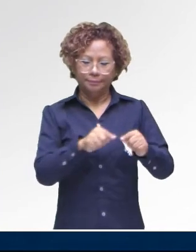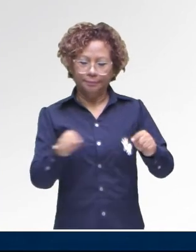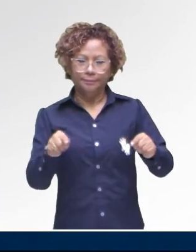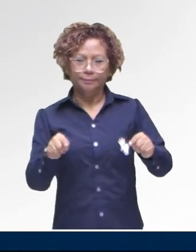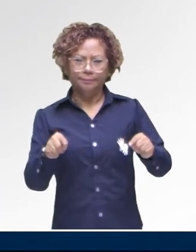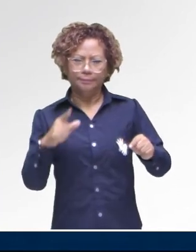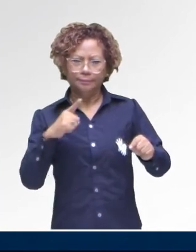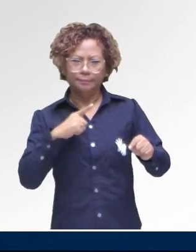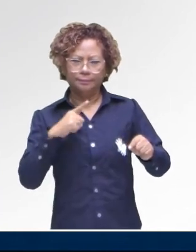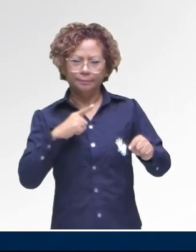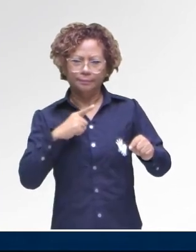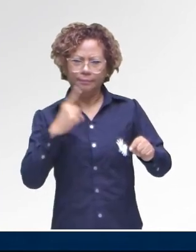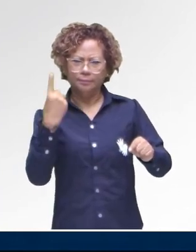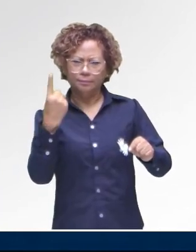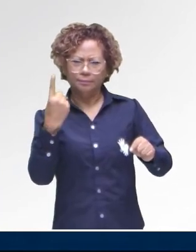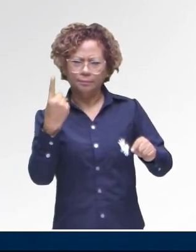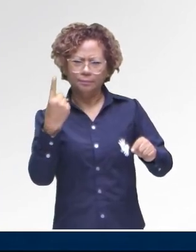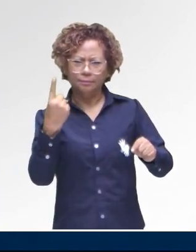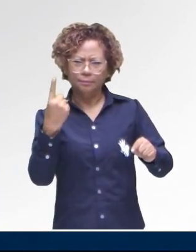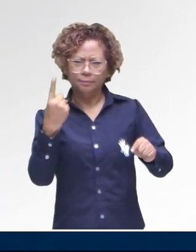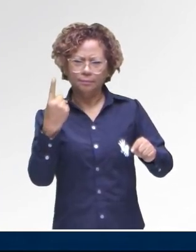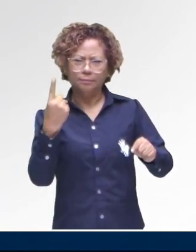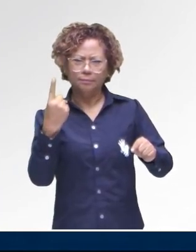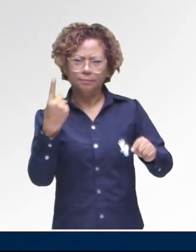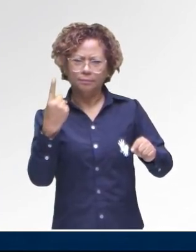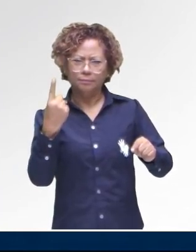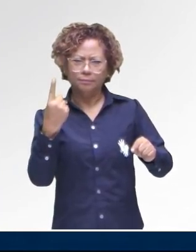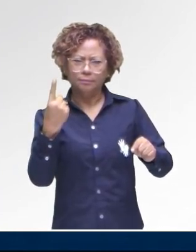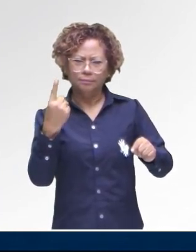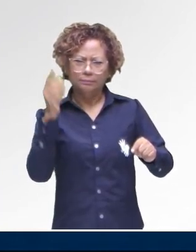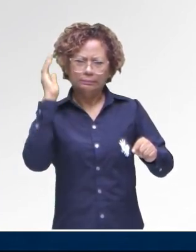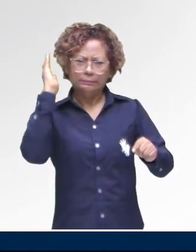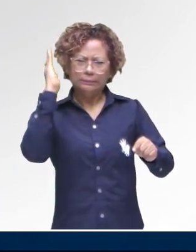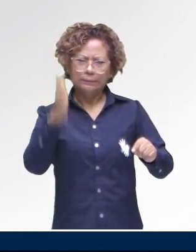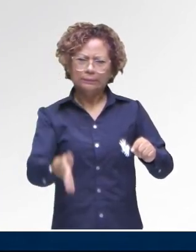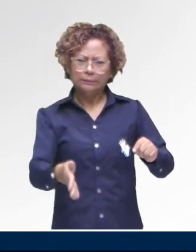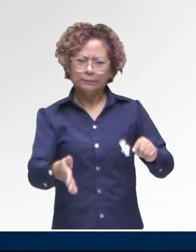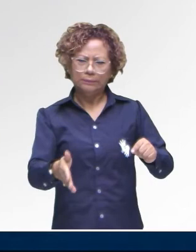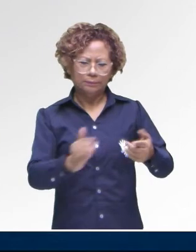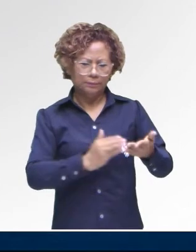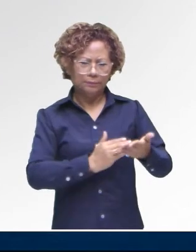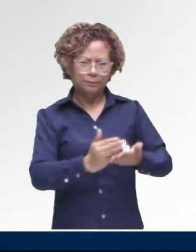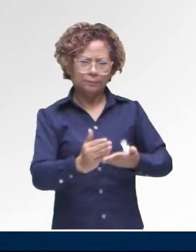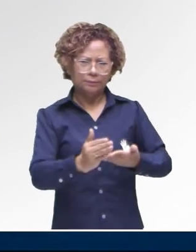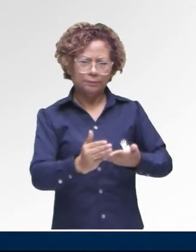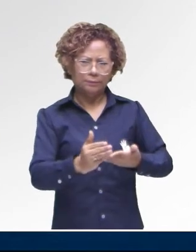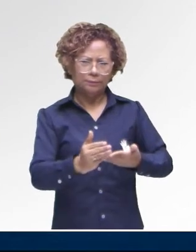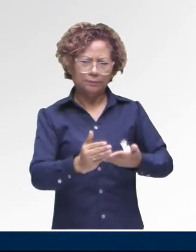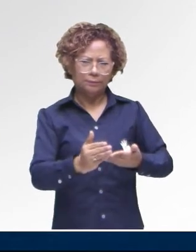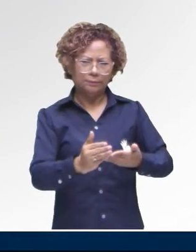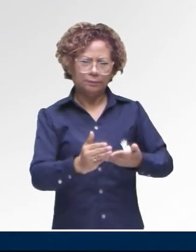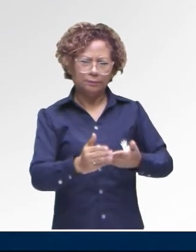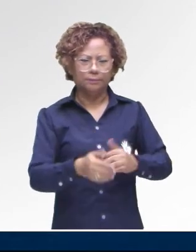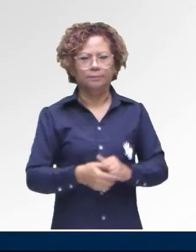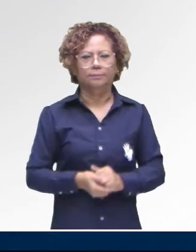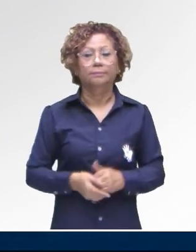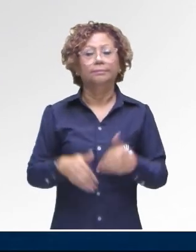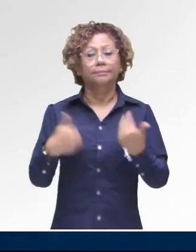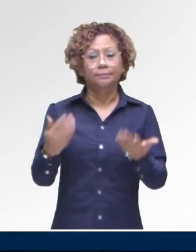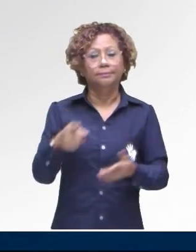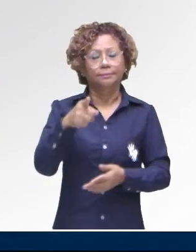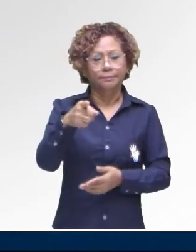sentido, partindo de um ponto de origem. E aí, gente? Ó,